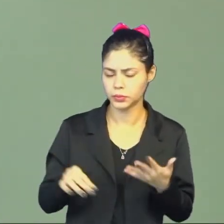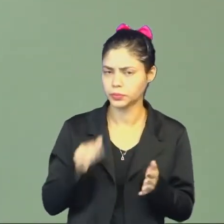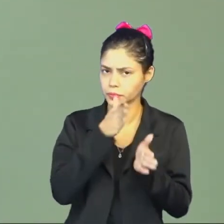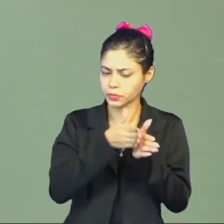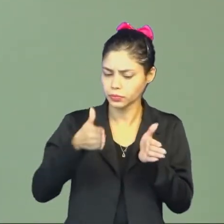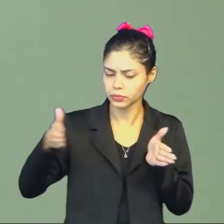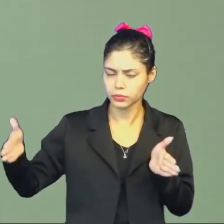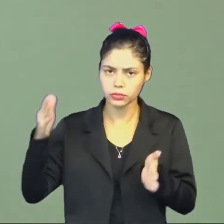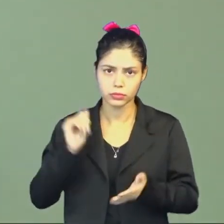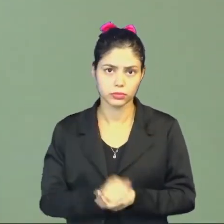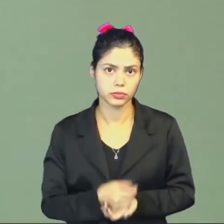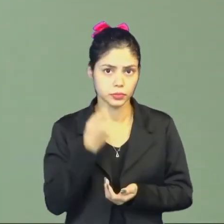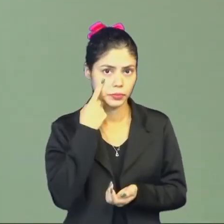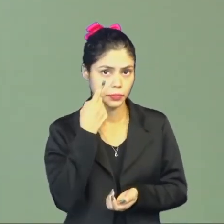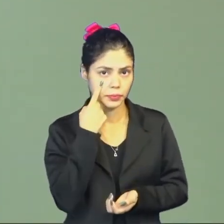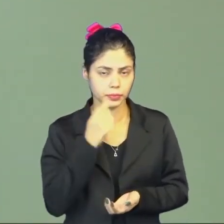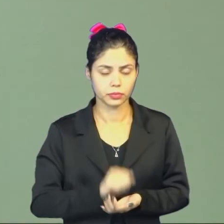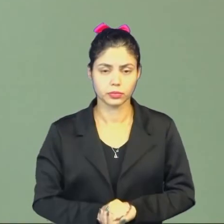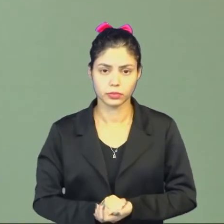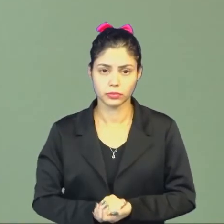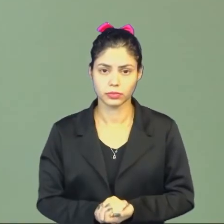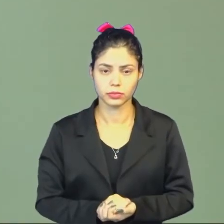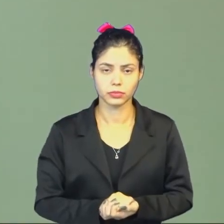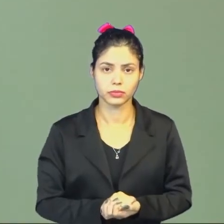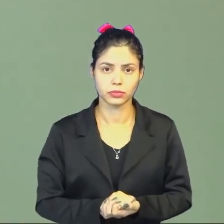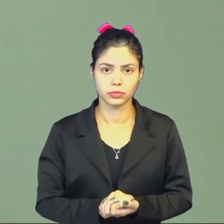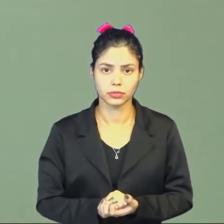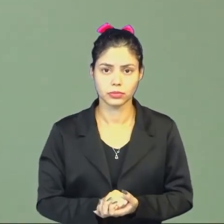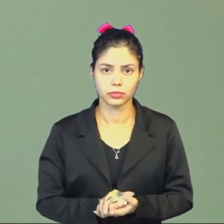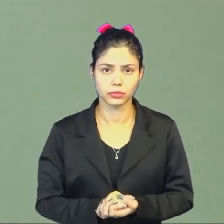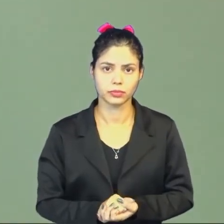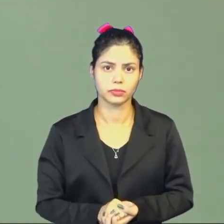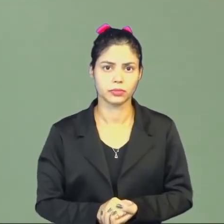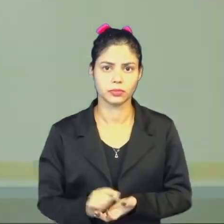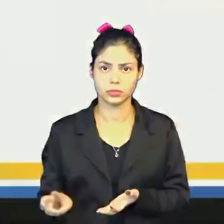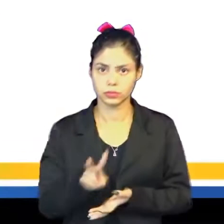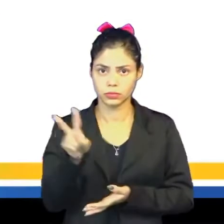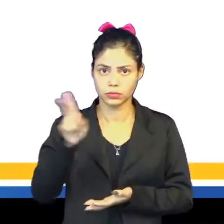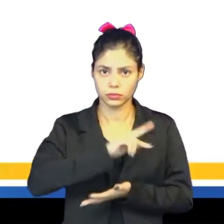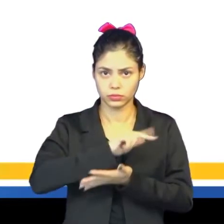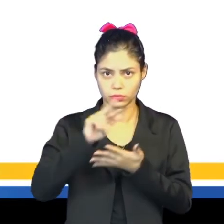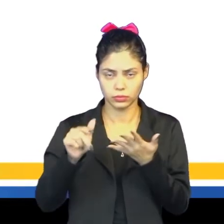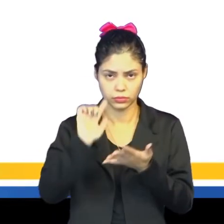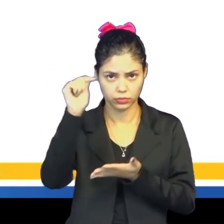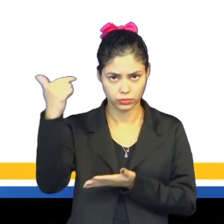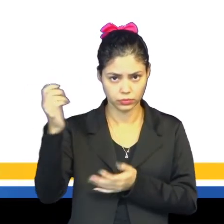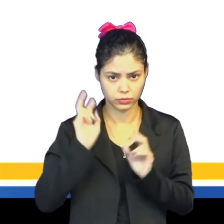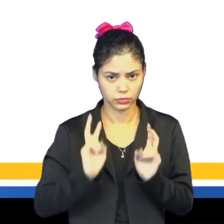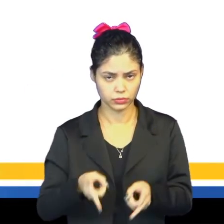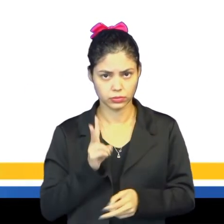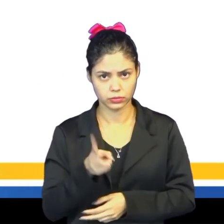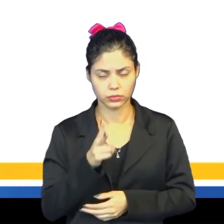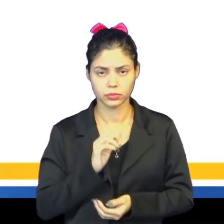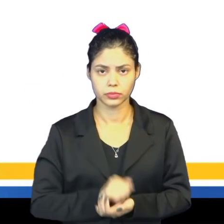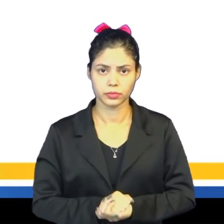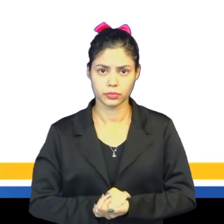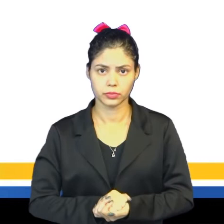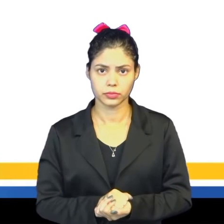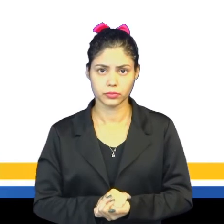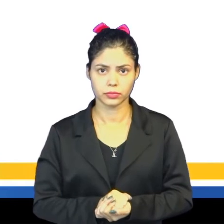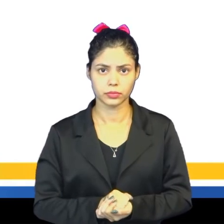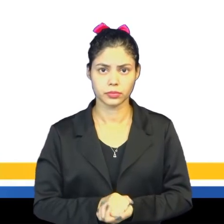gente está trabalhando, está olhando, tá? O valor das mercadorias nem sempre,